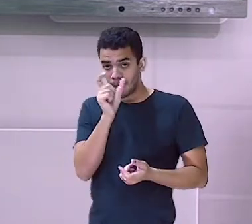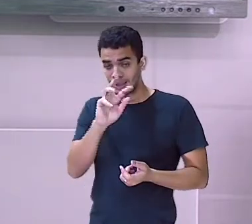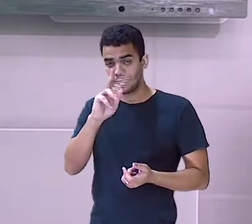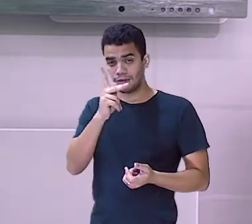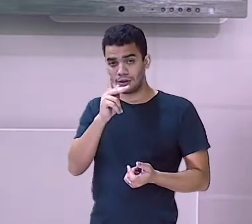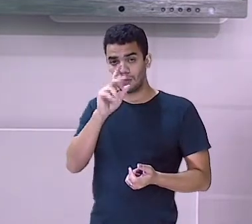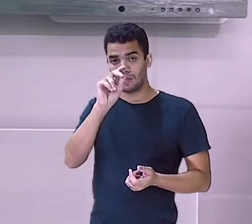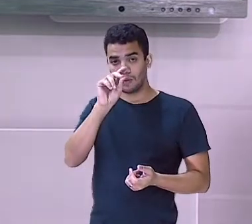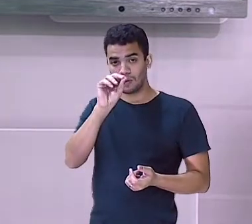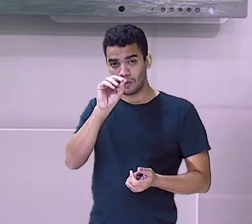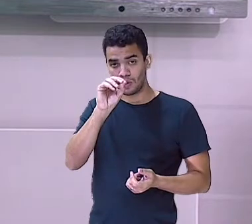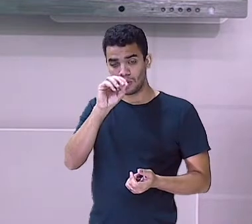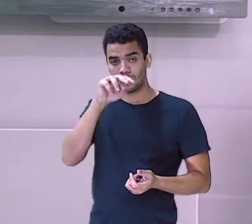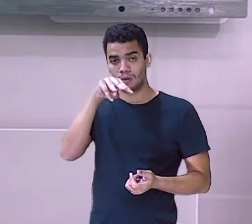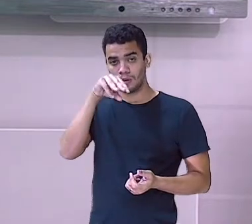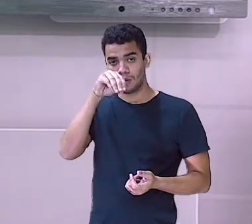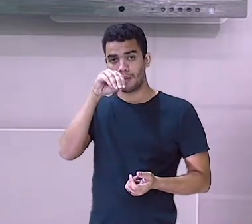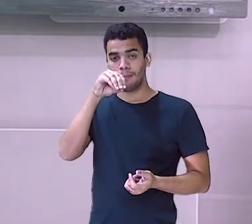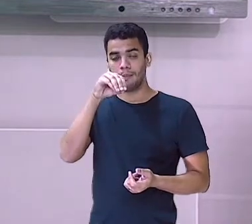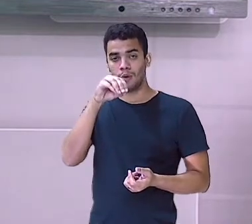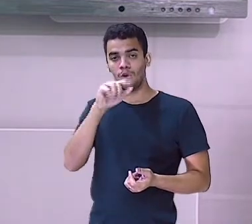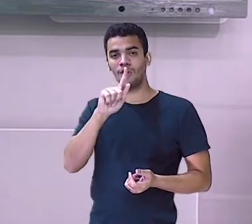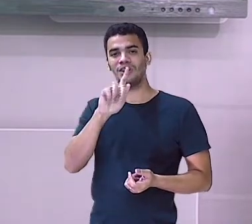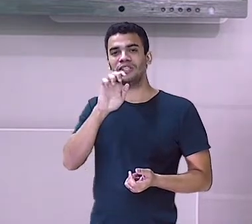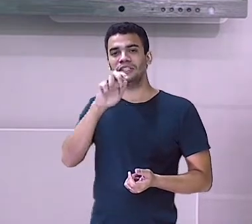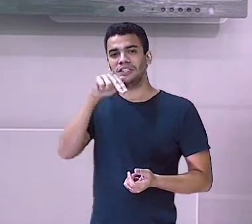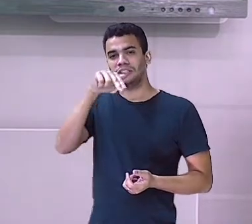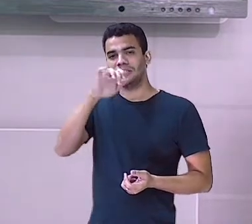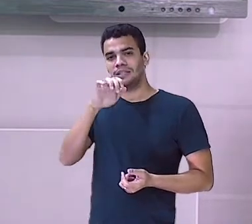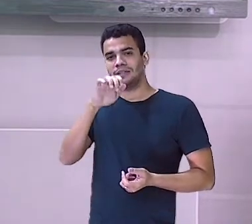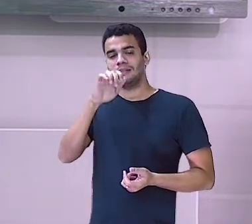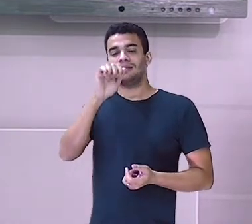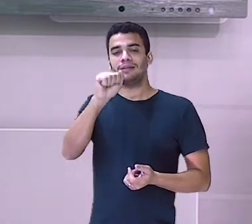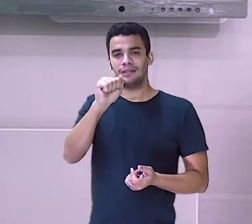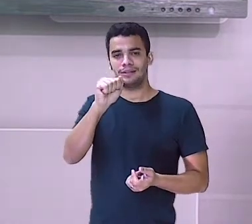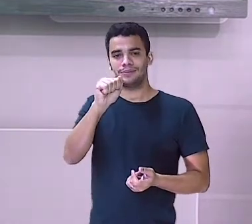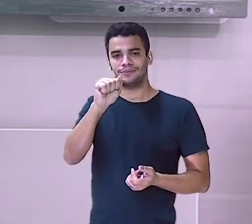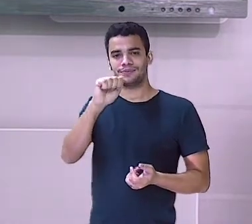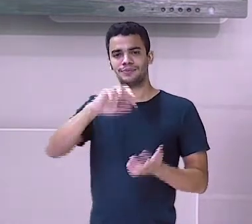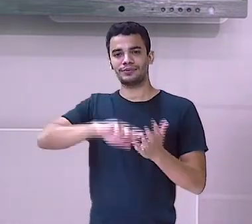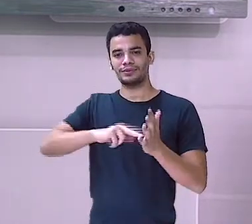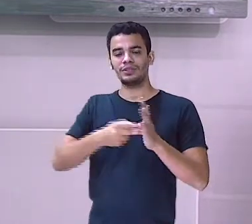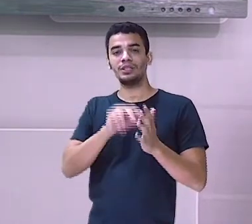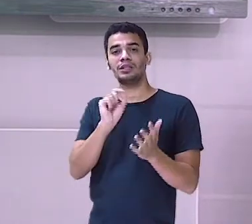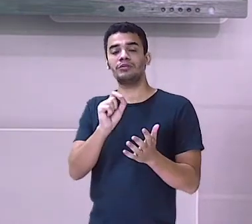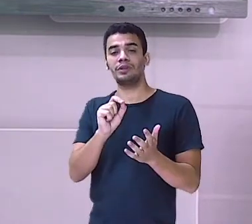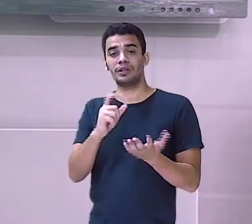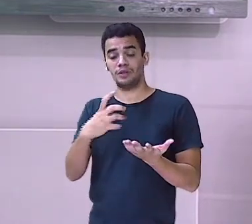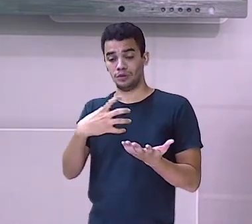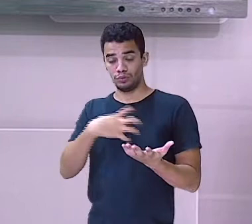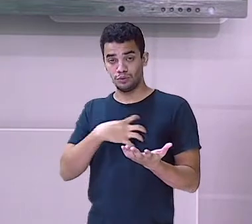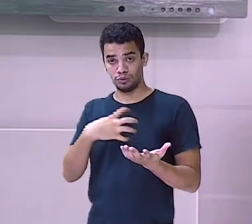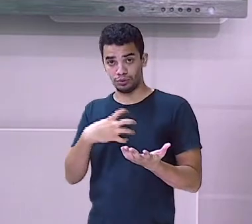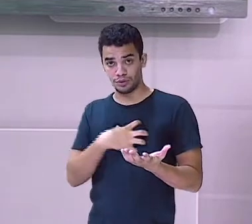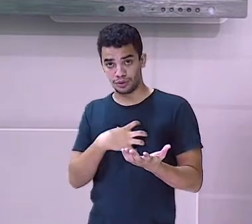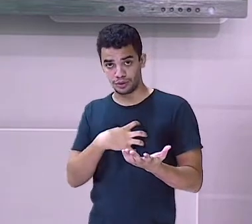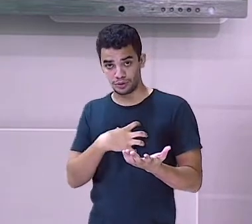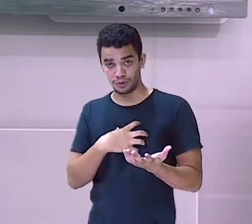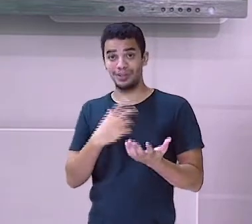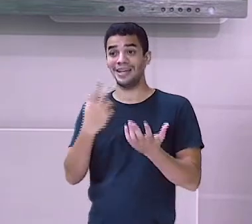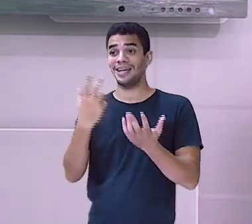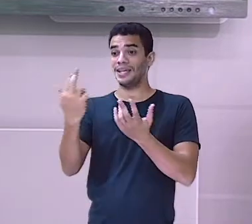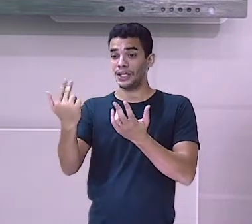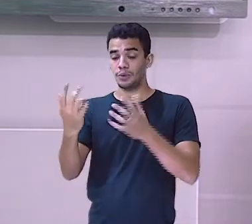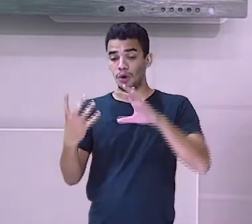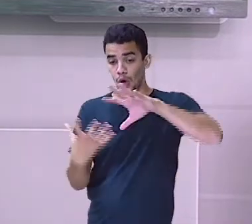é quando eu tenho uma coisa igual em todas as partes do planeta. Diferente aqui o que a gente quer dizer.